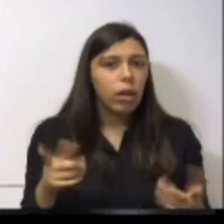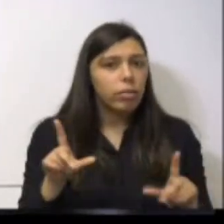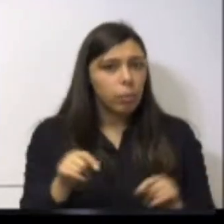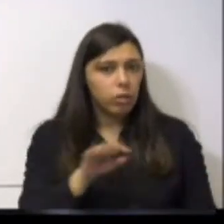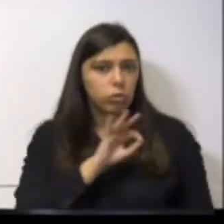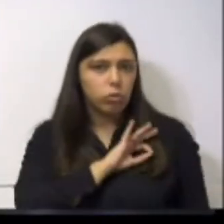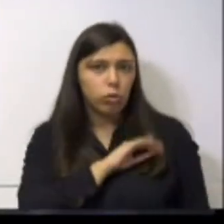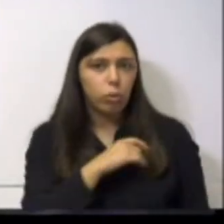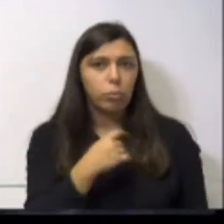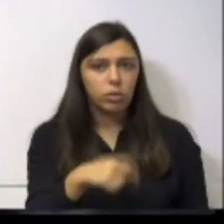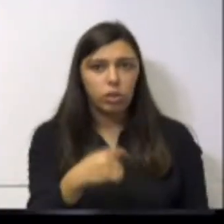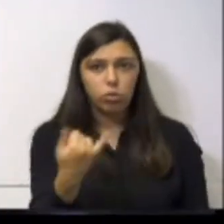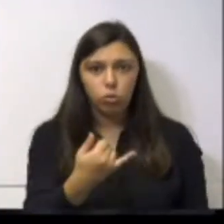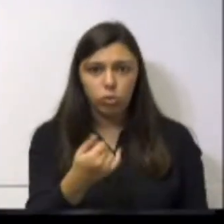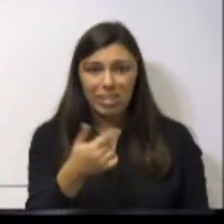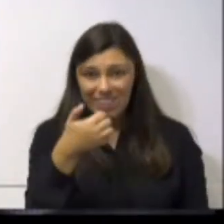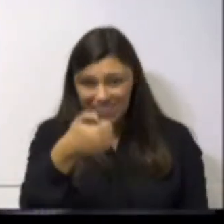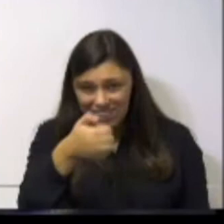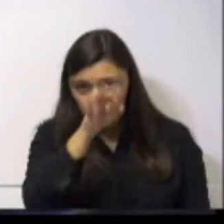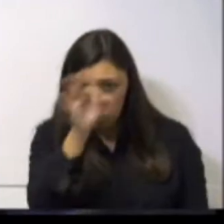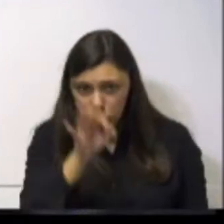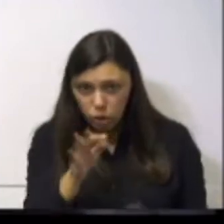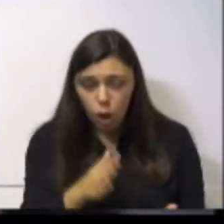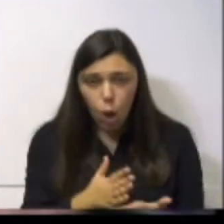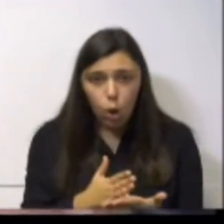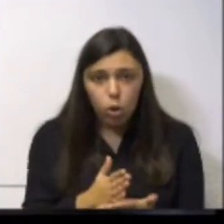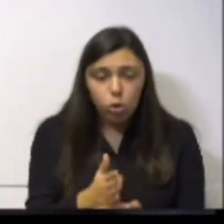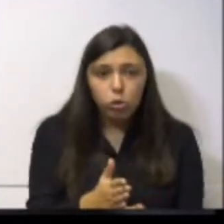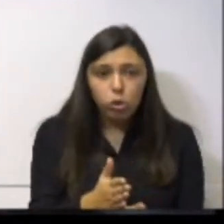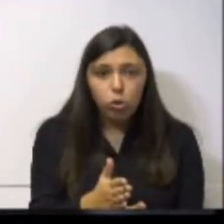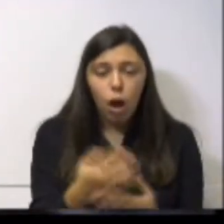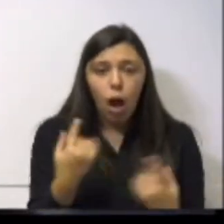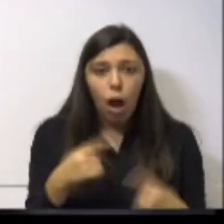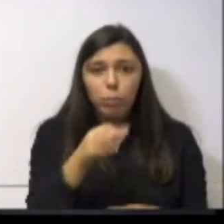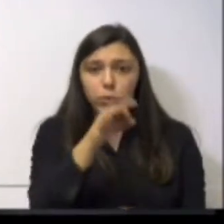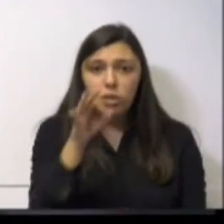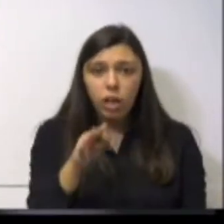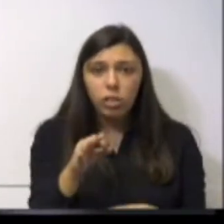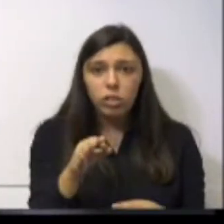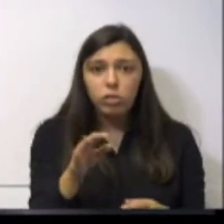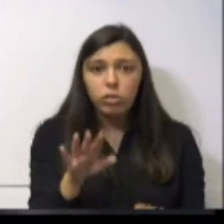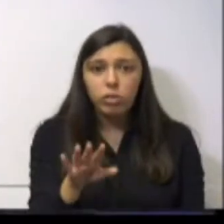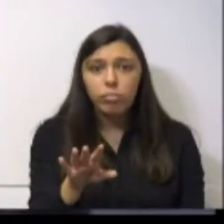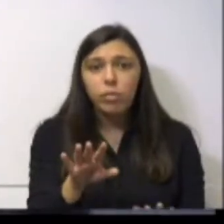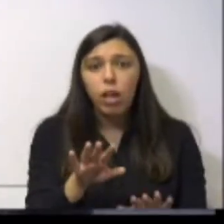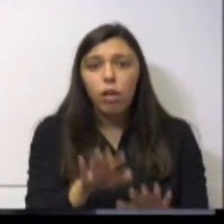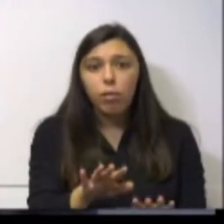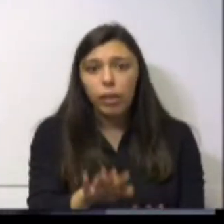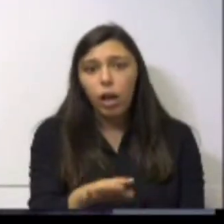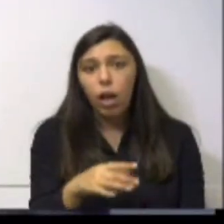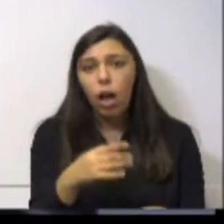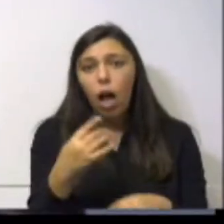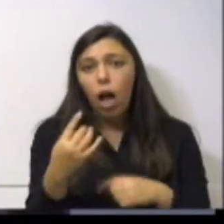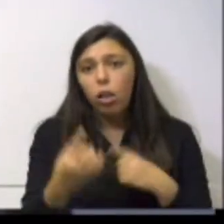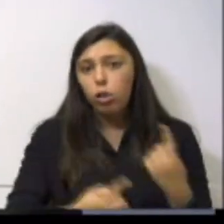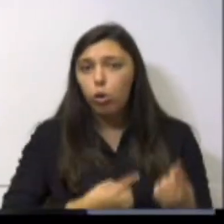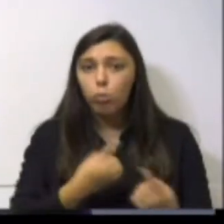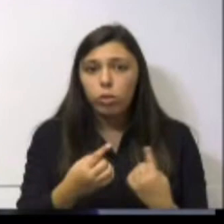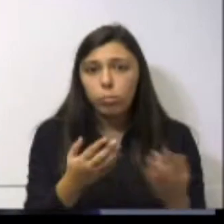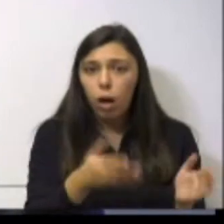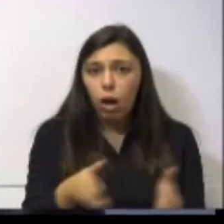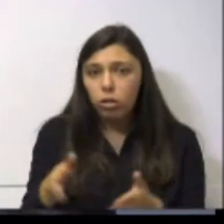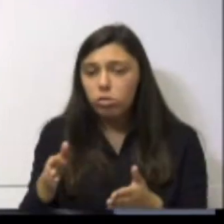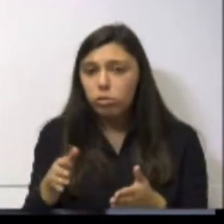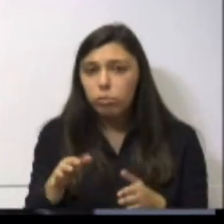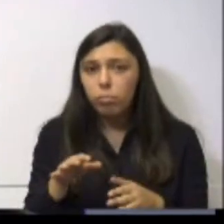Vice-Presidente, estes 5% continuarão a ter uma percentagem de congelamento de algumas rubricas para piorar